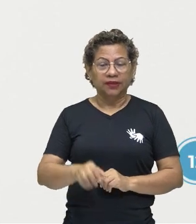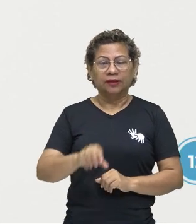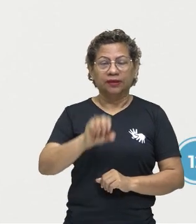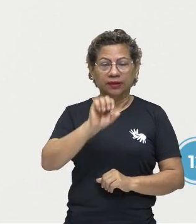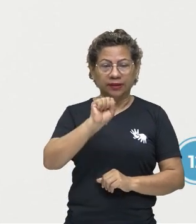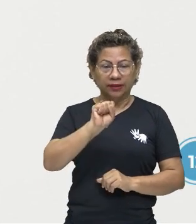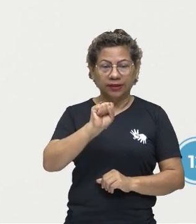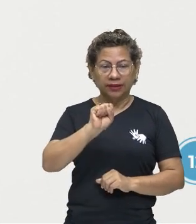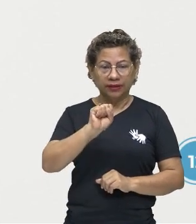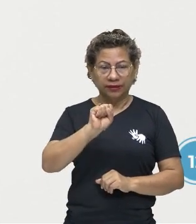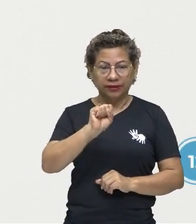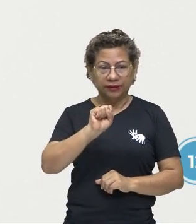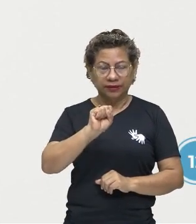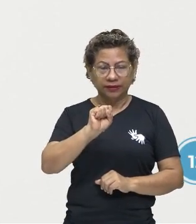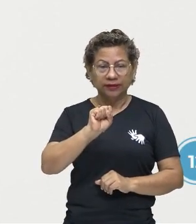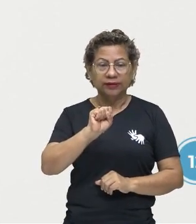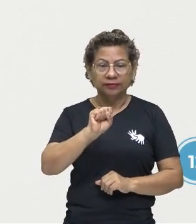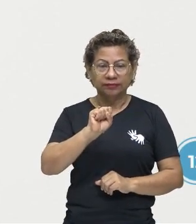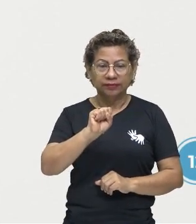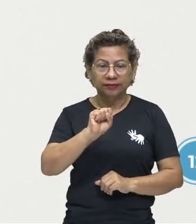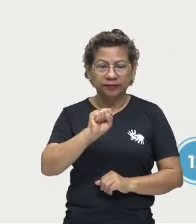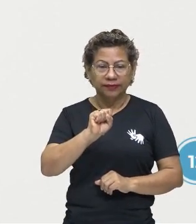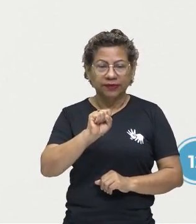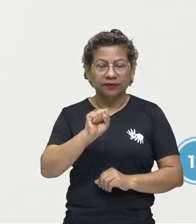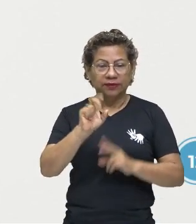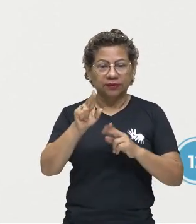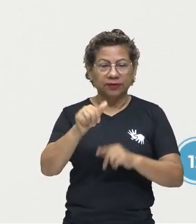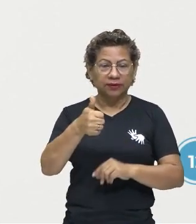180 que multiplica 3,